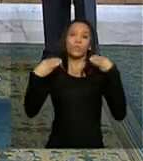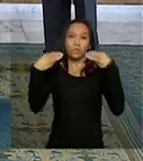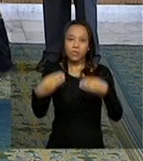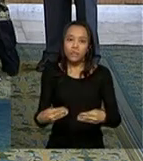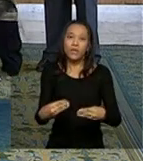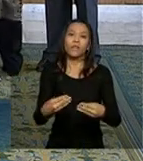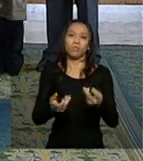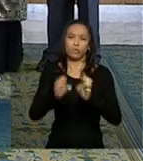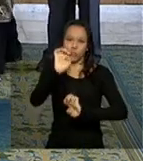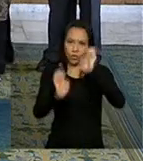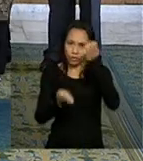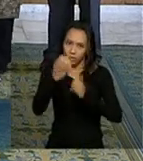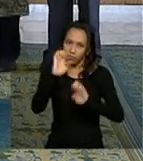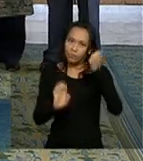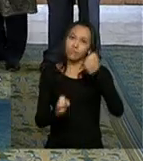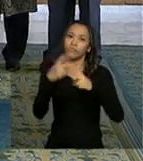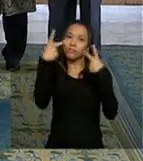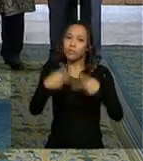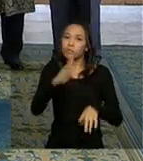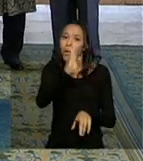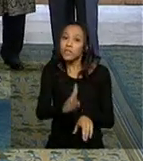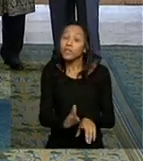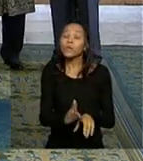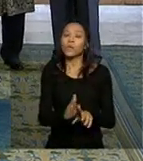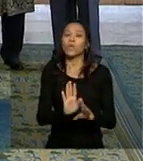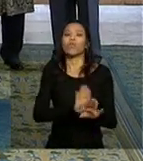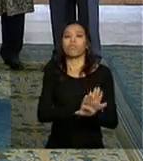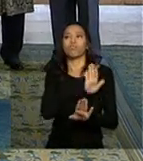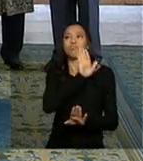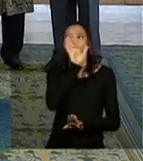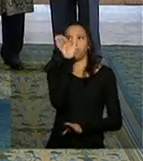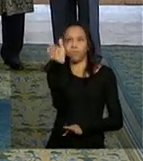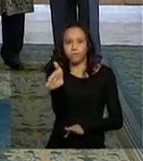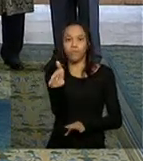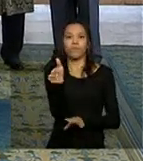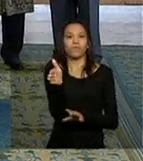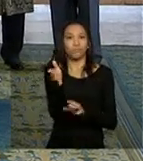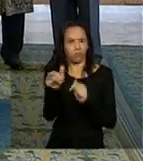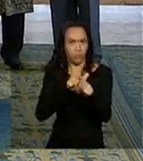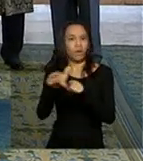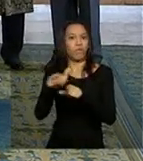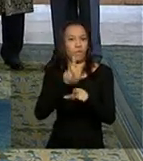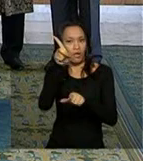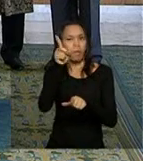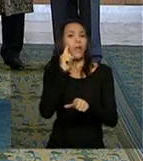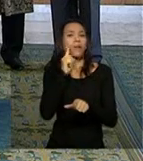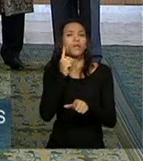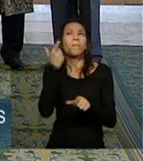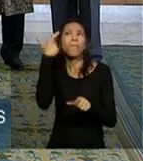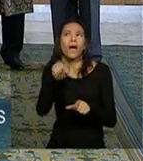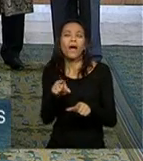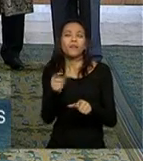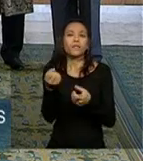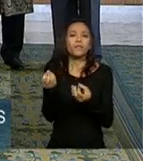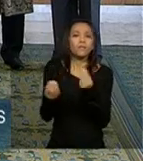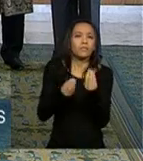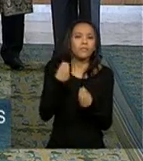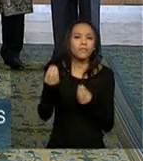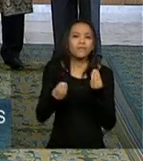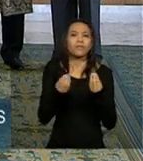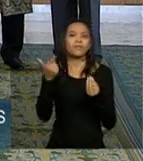e Comércio Exterior do Brasil realizou uma missão comercial à Malásia para promover, então, novas